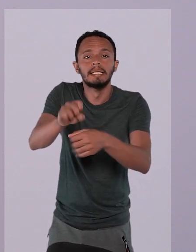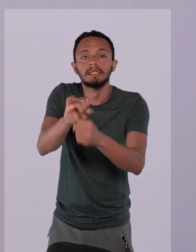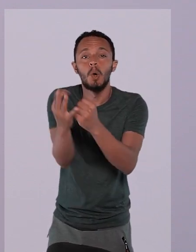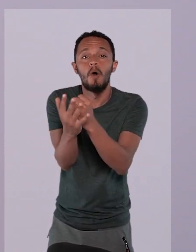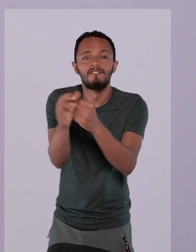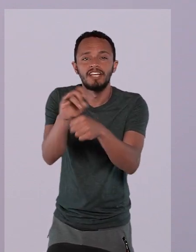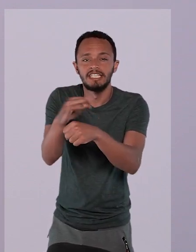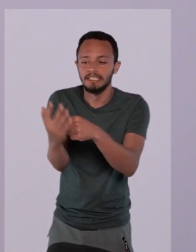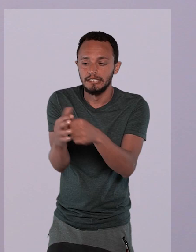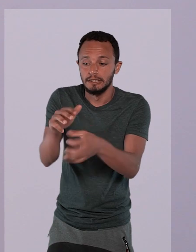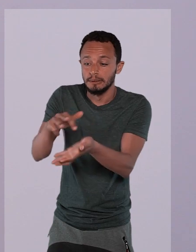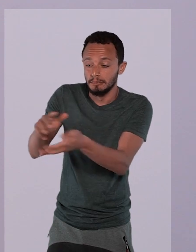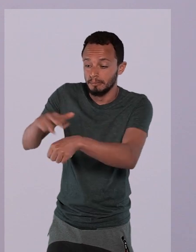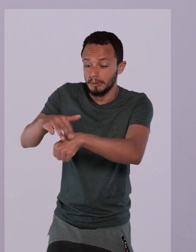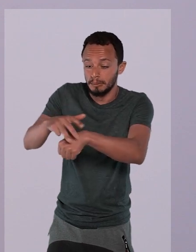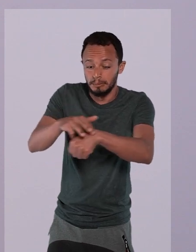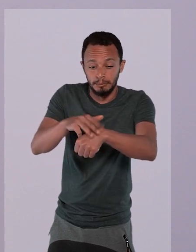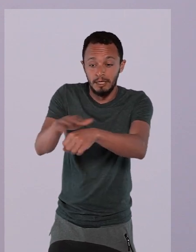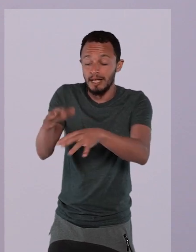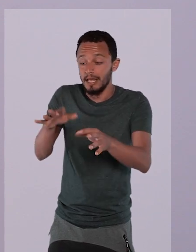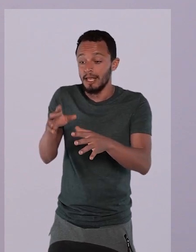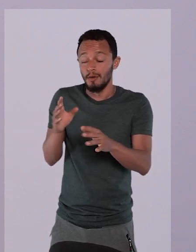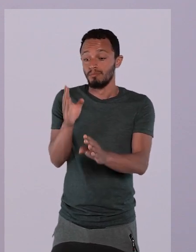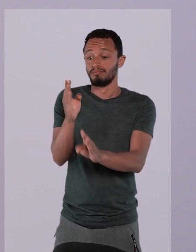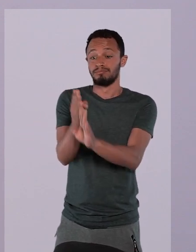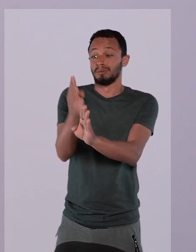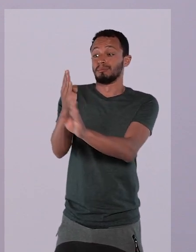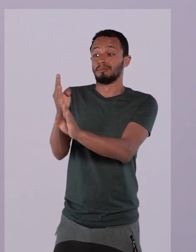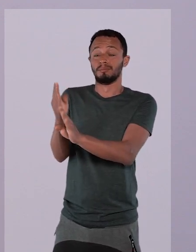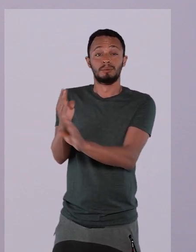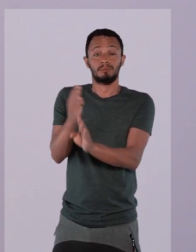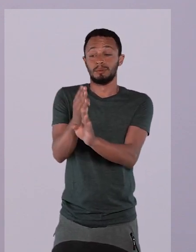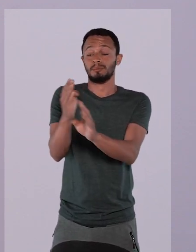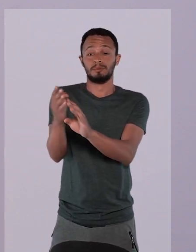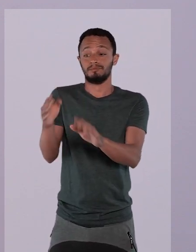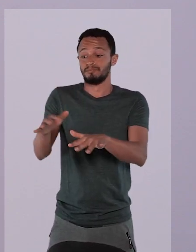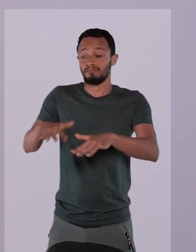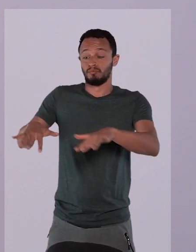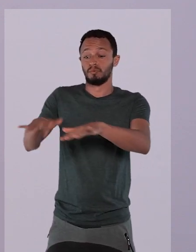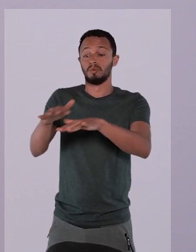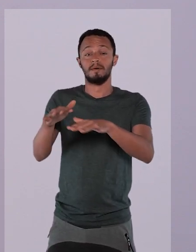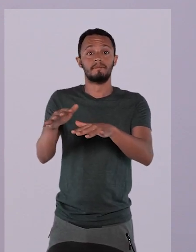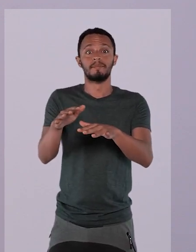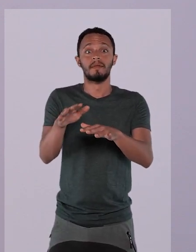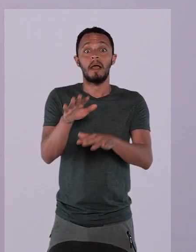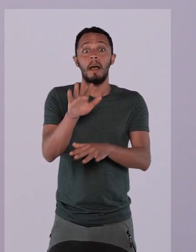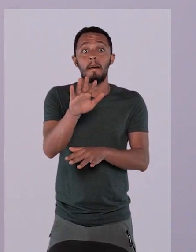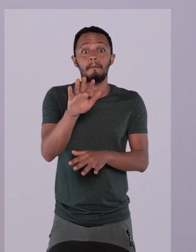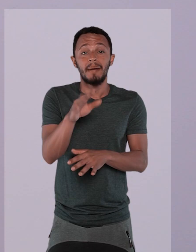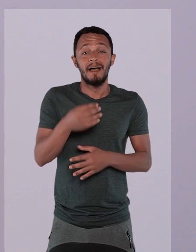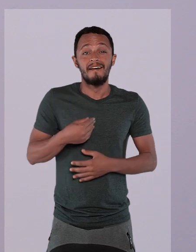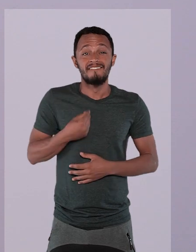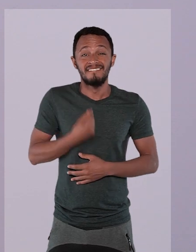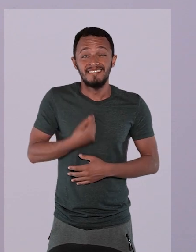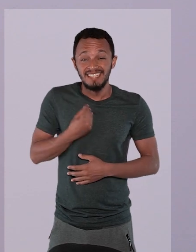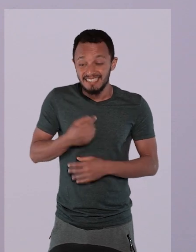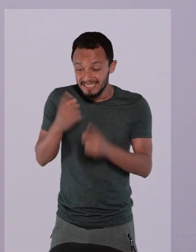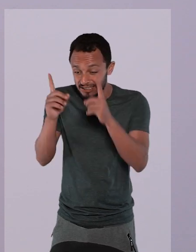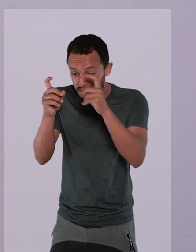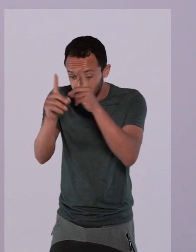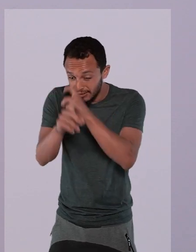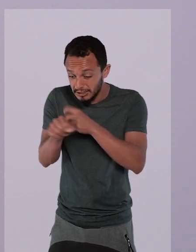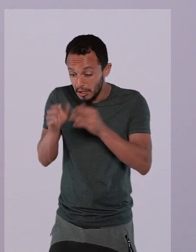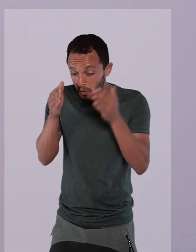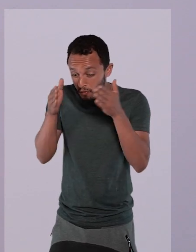como o consultório da gente ficou vazio, né, porque ninguém ia, né, não tinha ninguém, mas a vida ficou muito difícil para todos nós. Ninguém